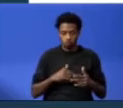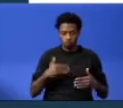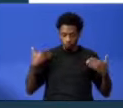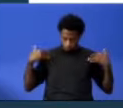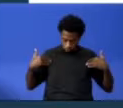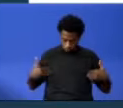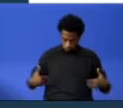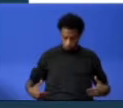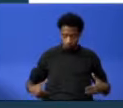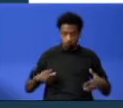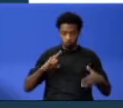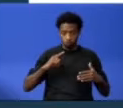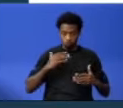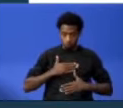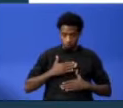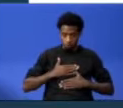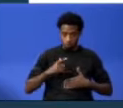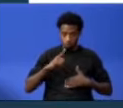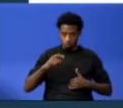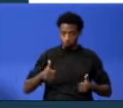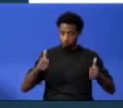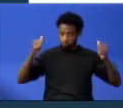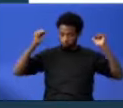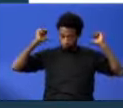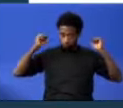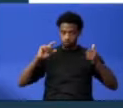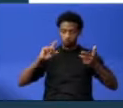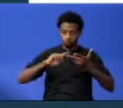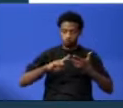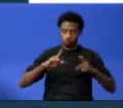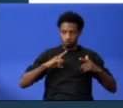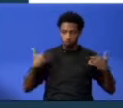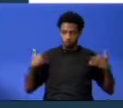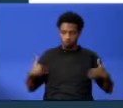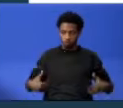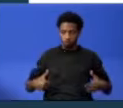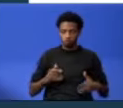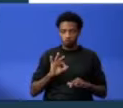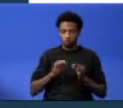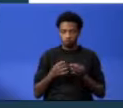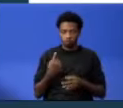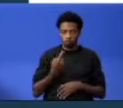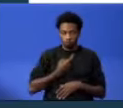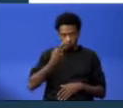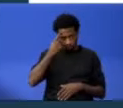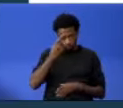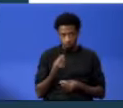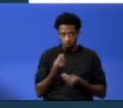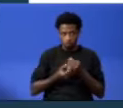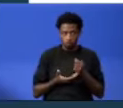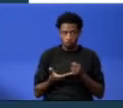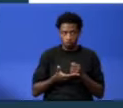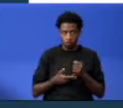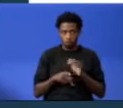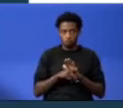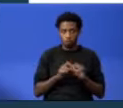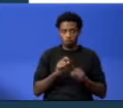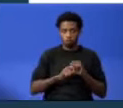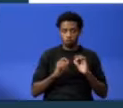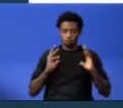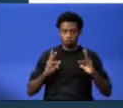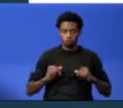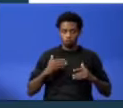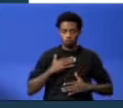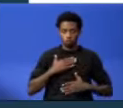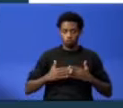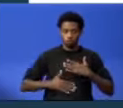do corpo, eles fazem abdução. Então, isso é uma maneira mais simples de a gente pensar, né, em toda a estrutura dos músculos, né,